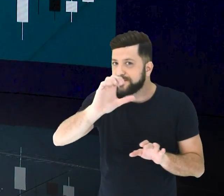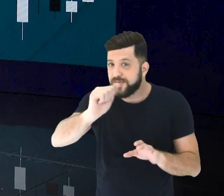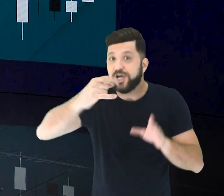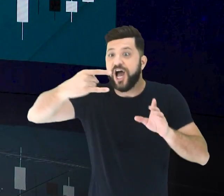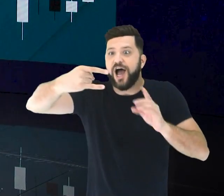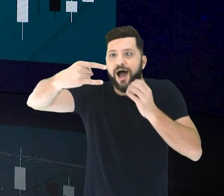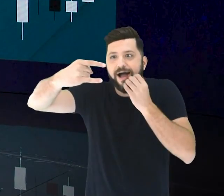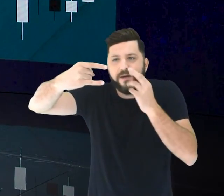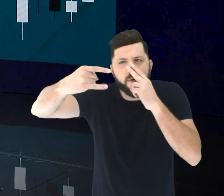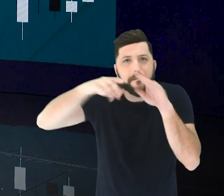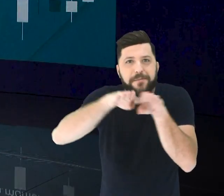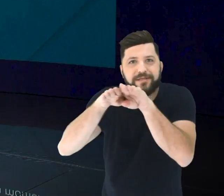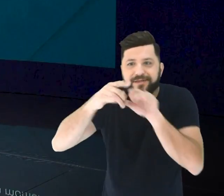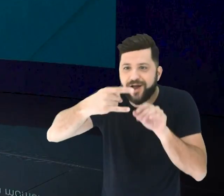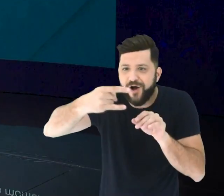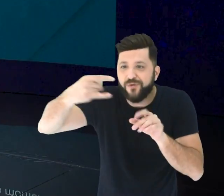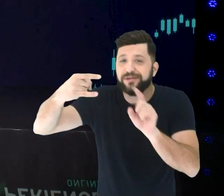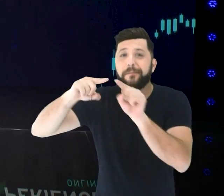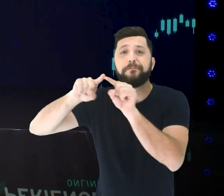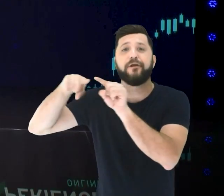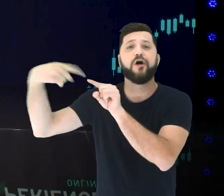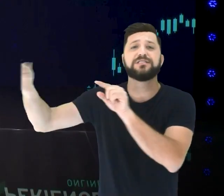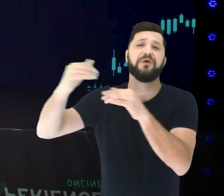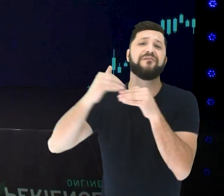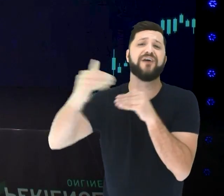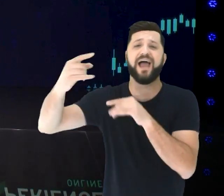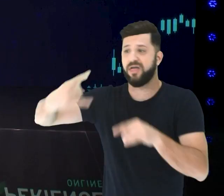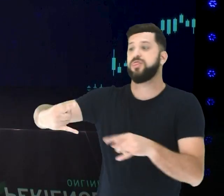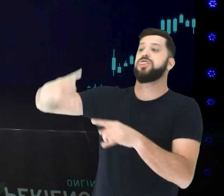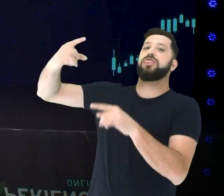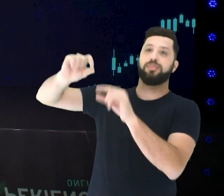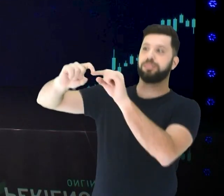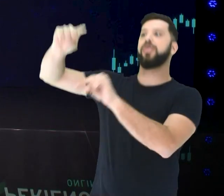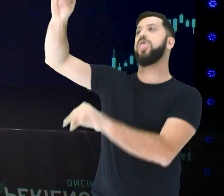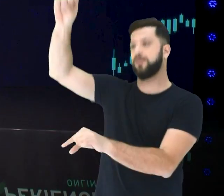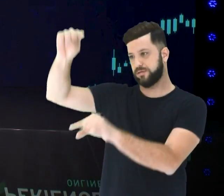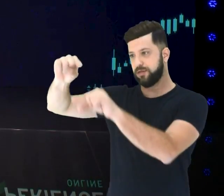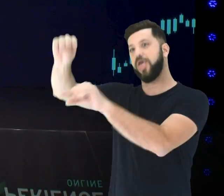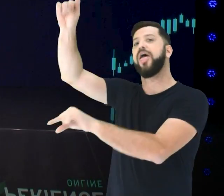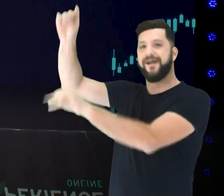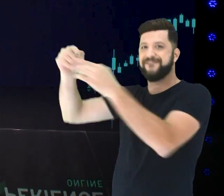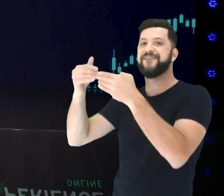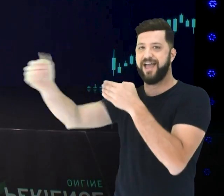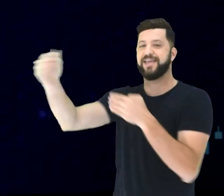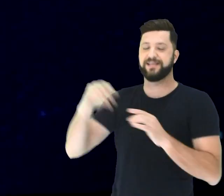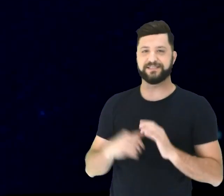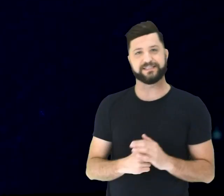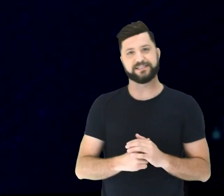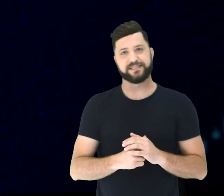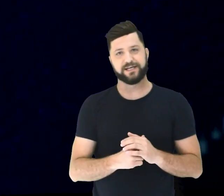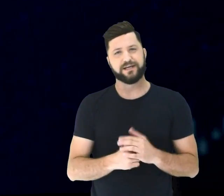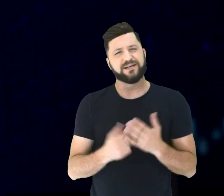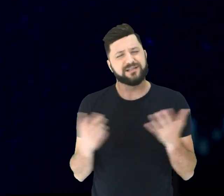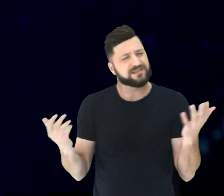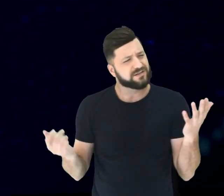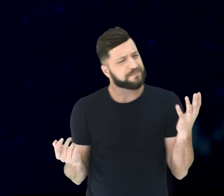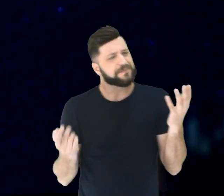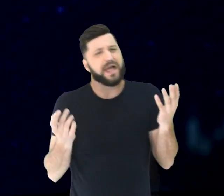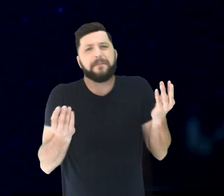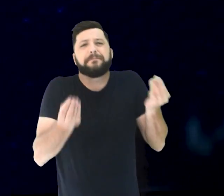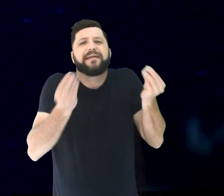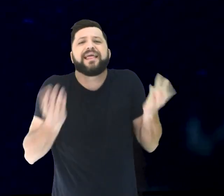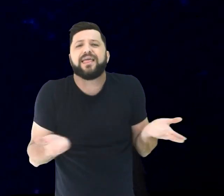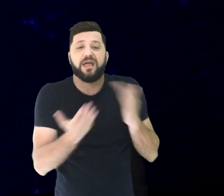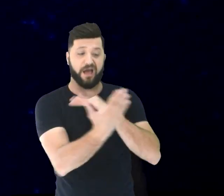indefinição tá o bom é Então qual é a vantagem de a gente ter de